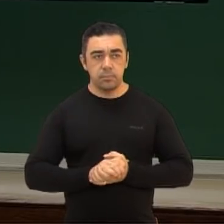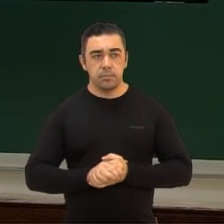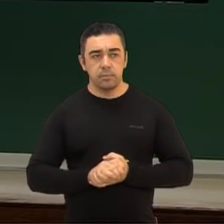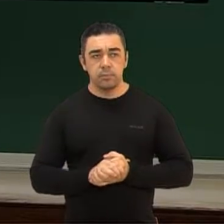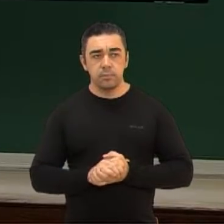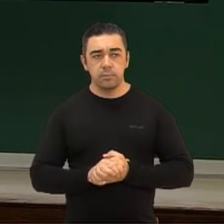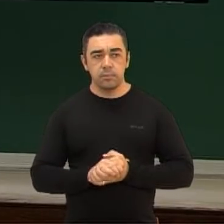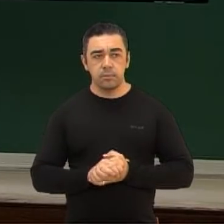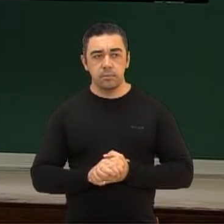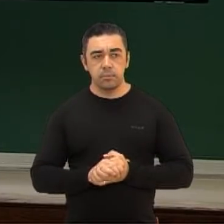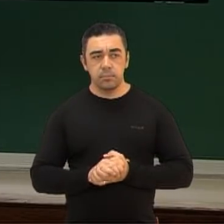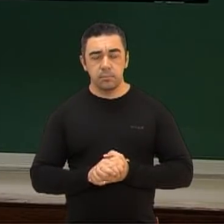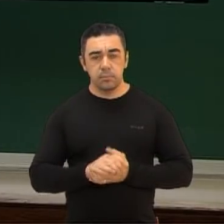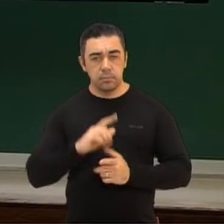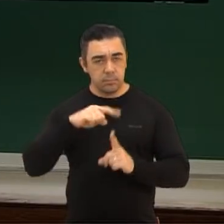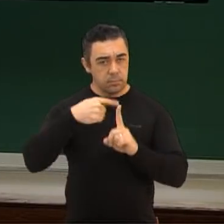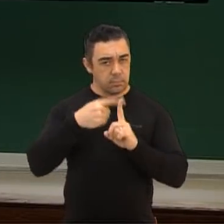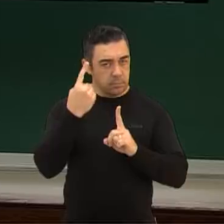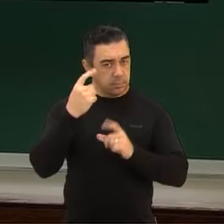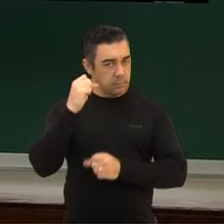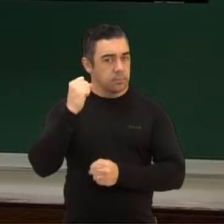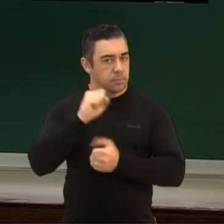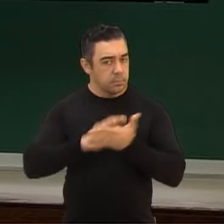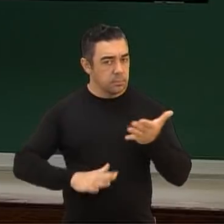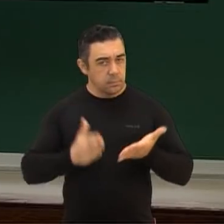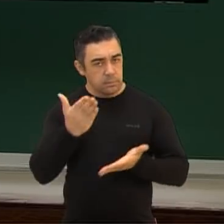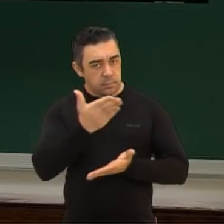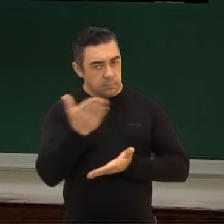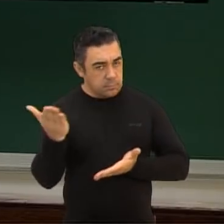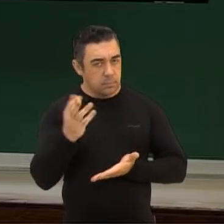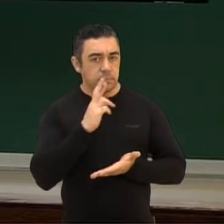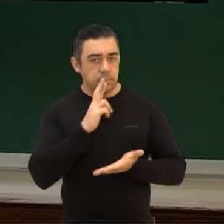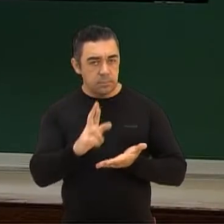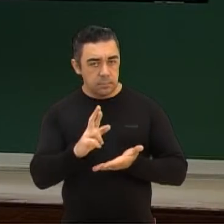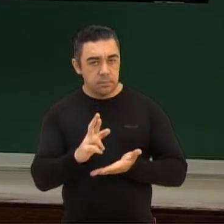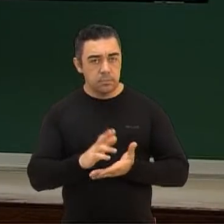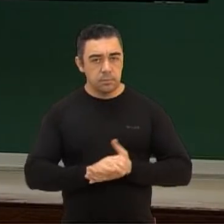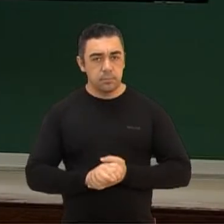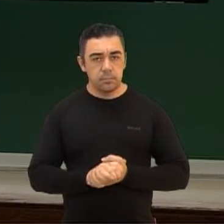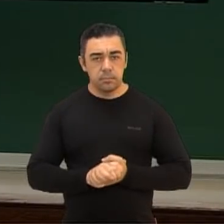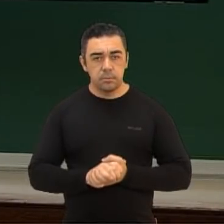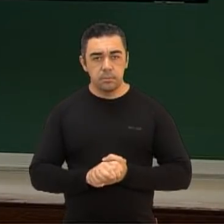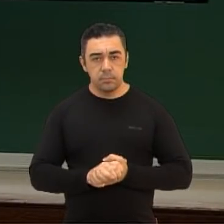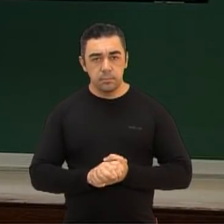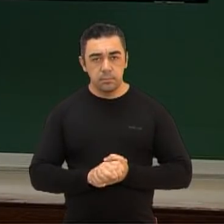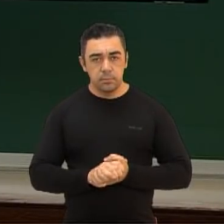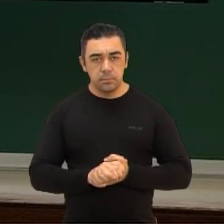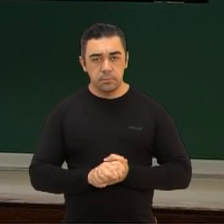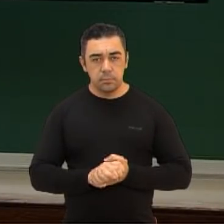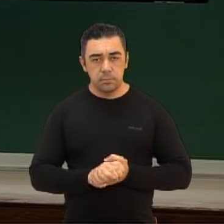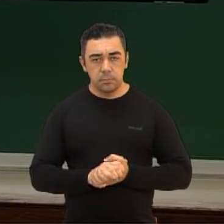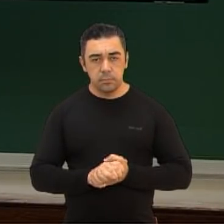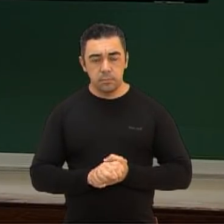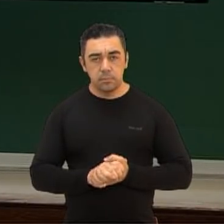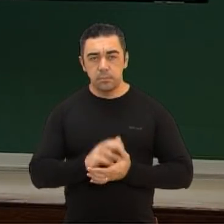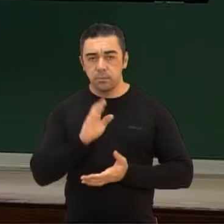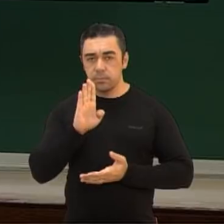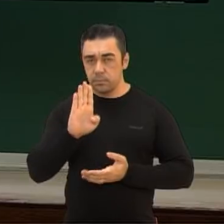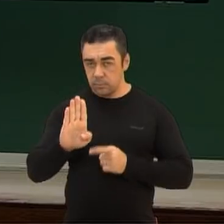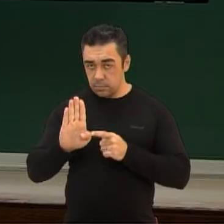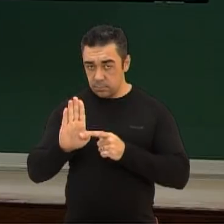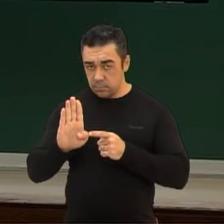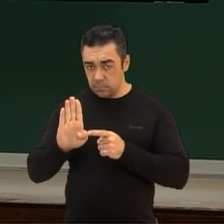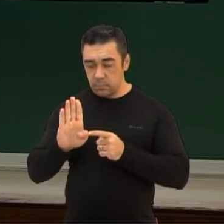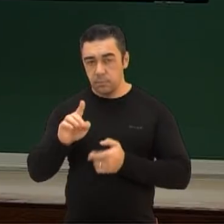beleza? Agora, mais um exercício para vocês resolverem. A professora já passou aqui, mas voltamos lá. É a letra